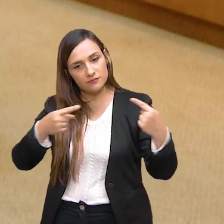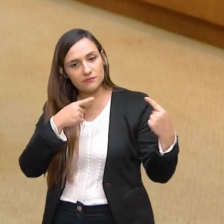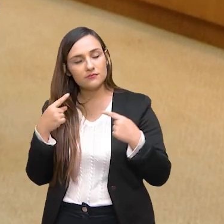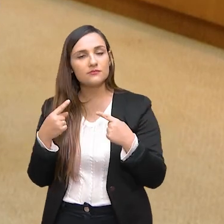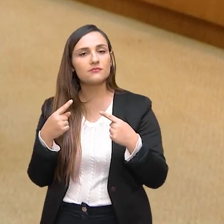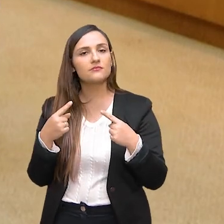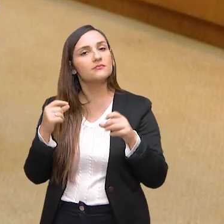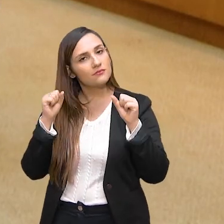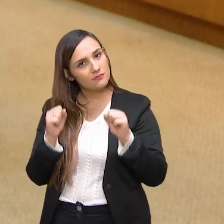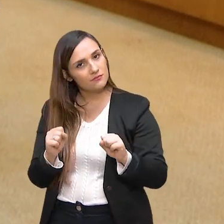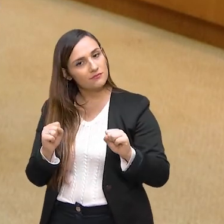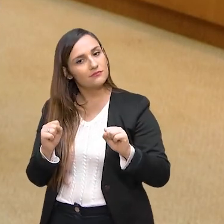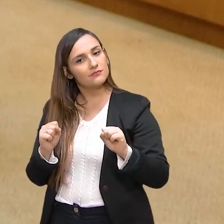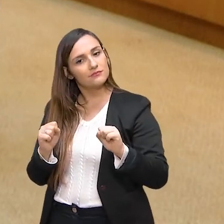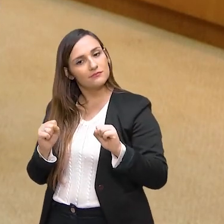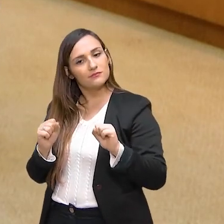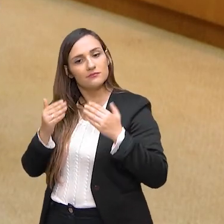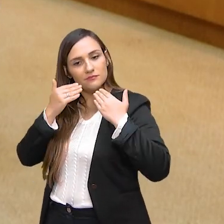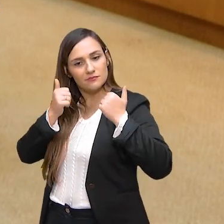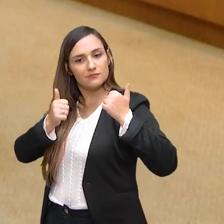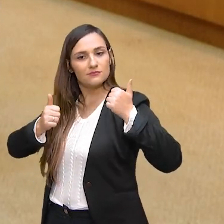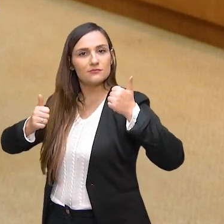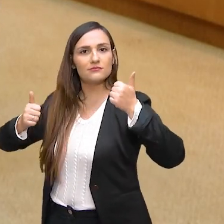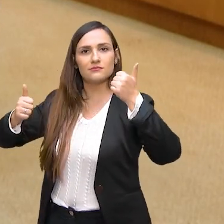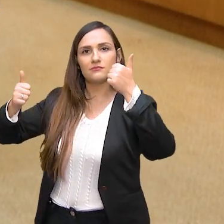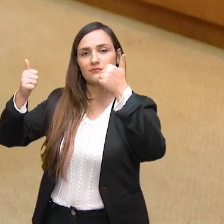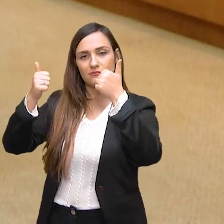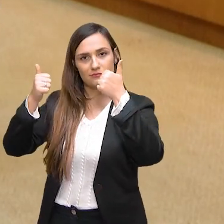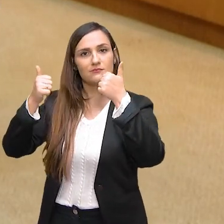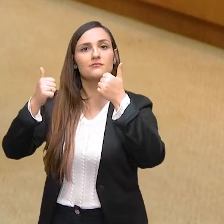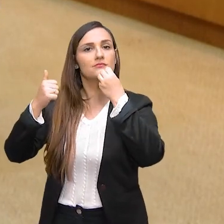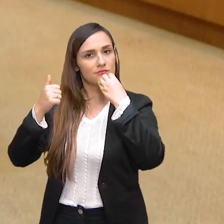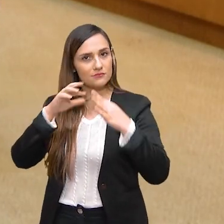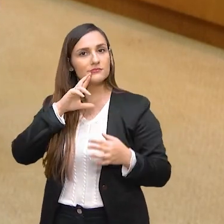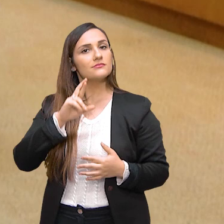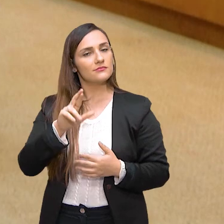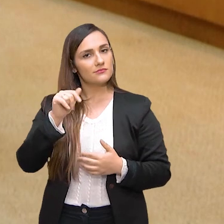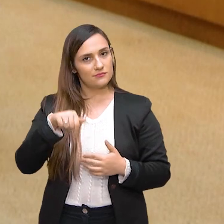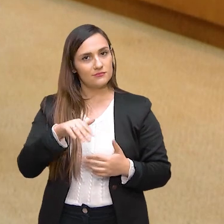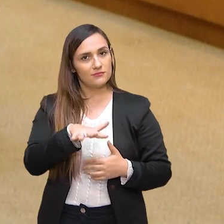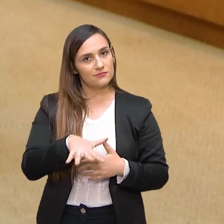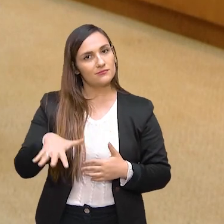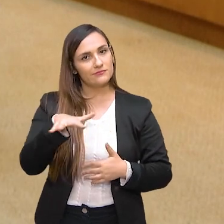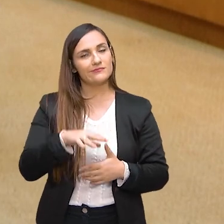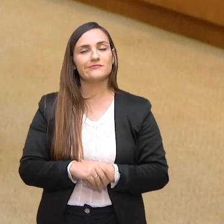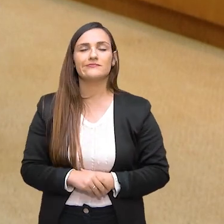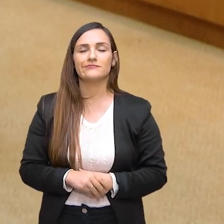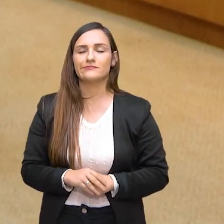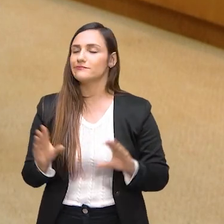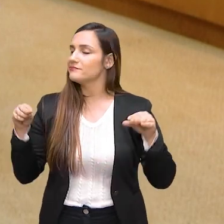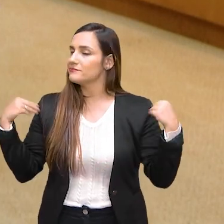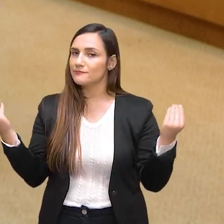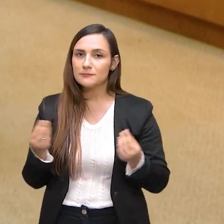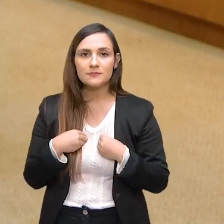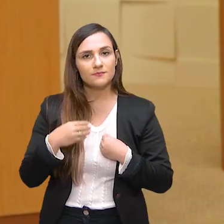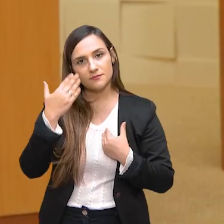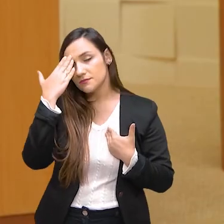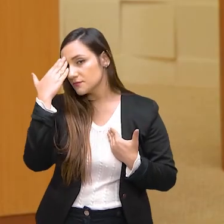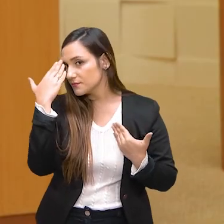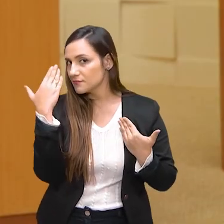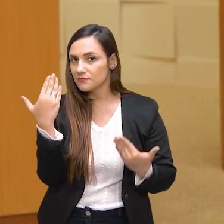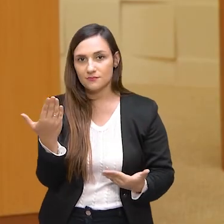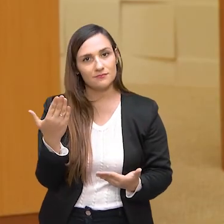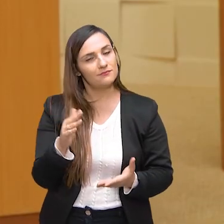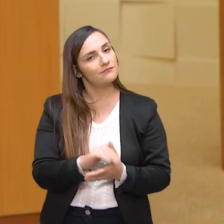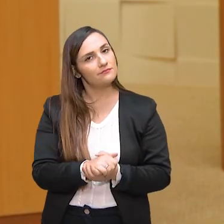que com essas discussões nós possamos evoluir e chegar a um bom termo nessa matéria. Sim,